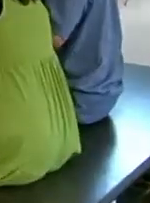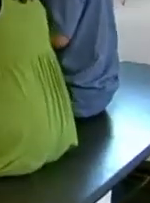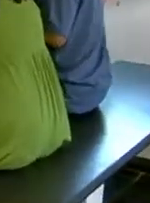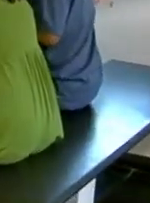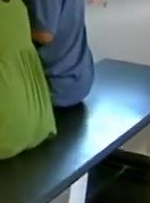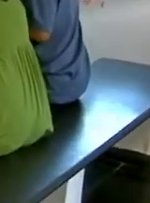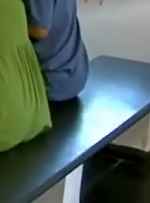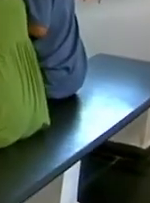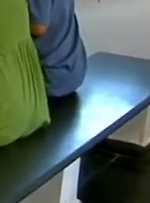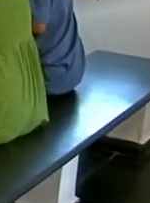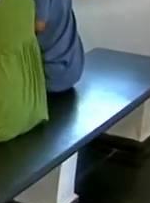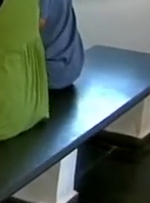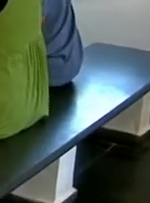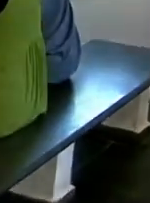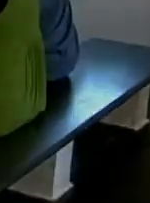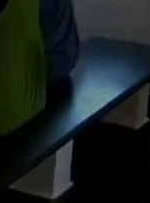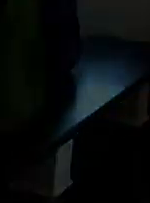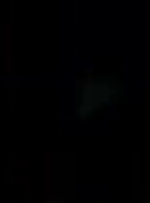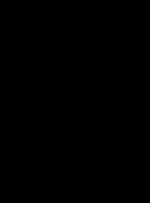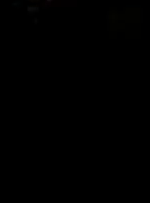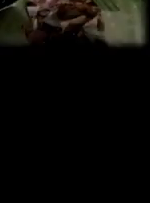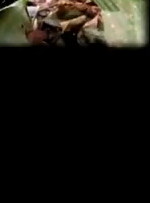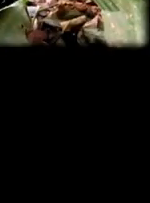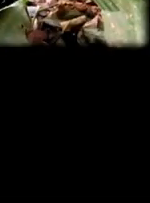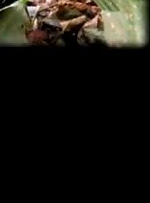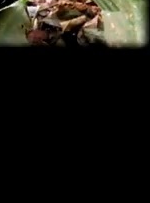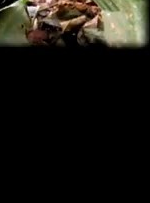comer tá sorrindo PR